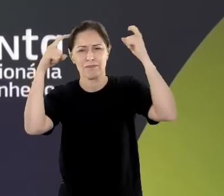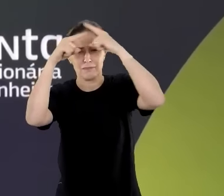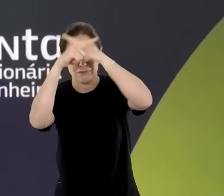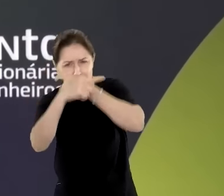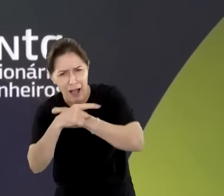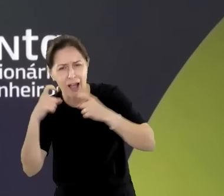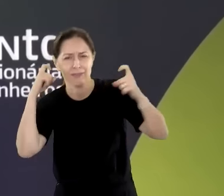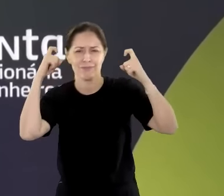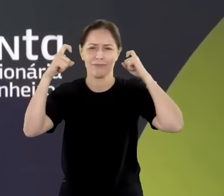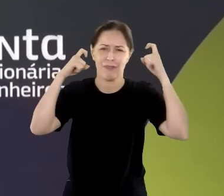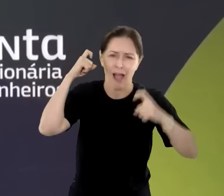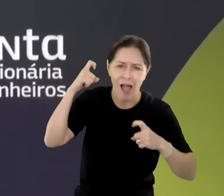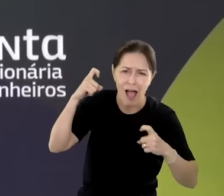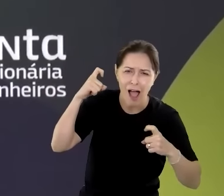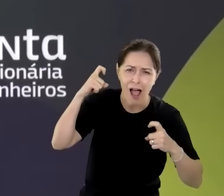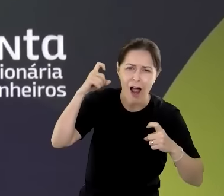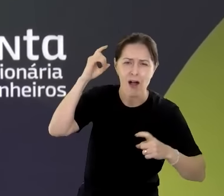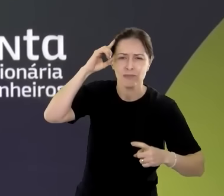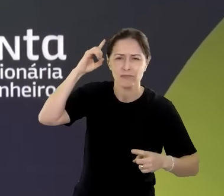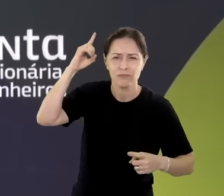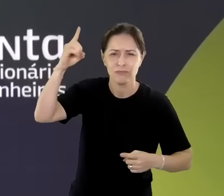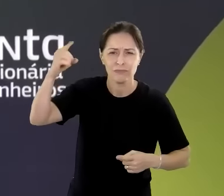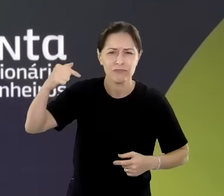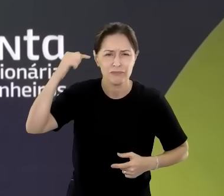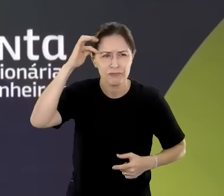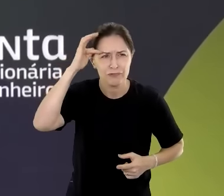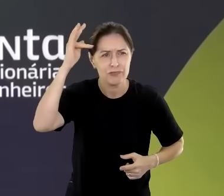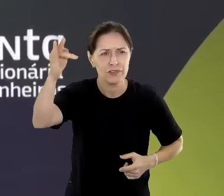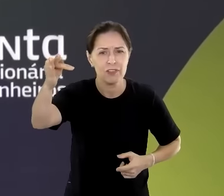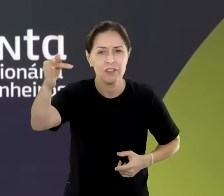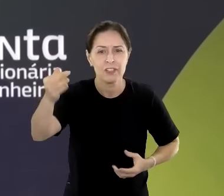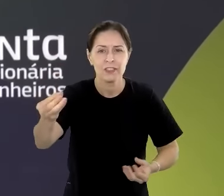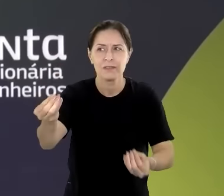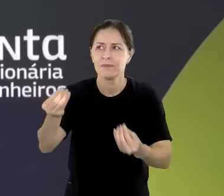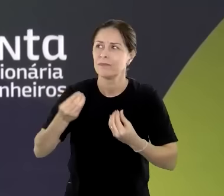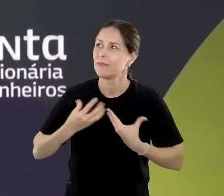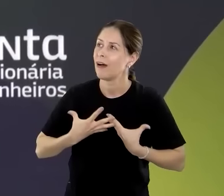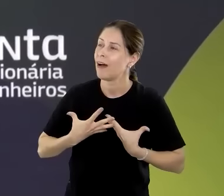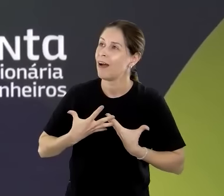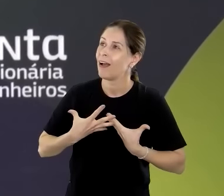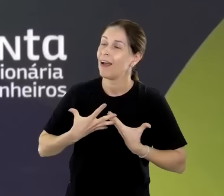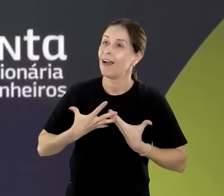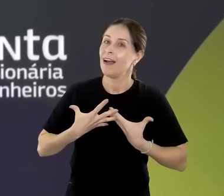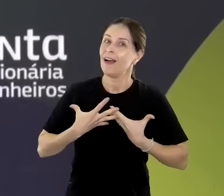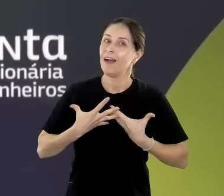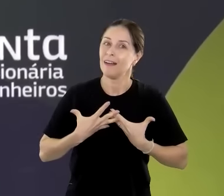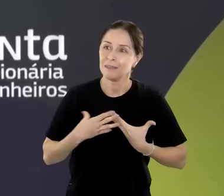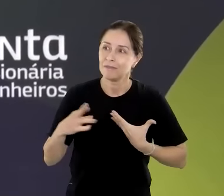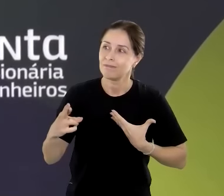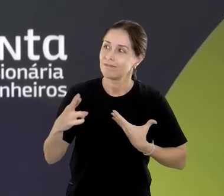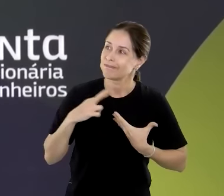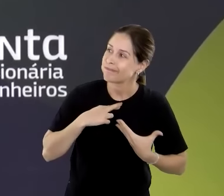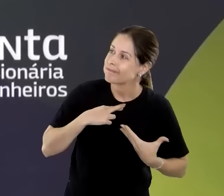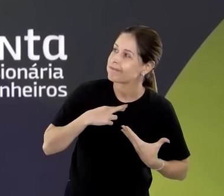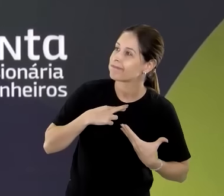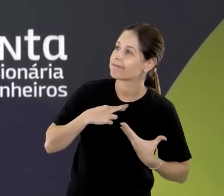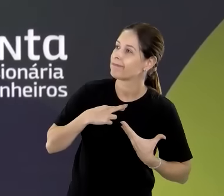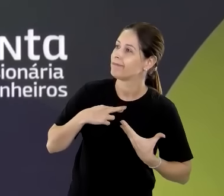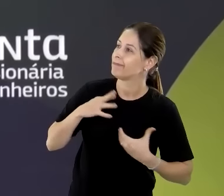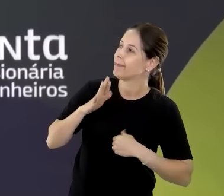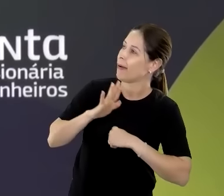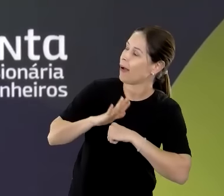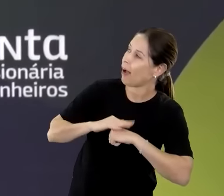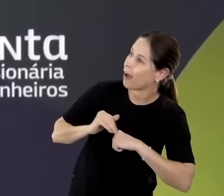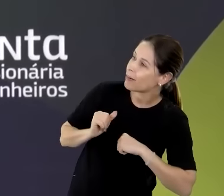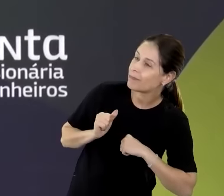solução, vem a resposta, vem a cura, vem a libertação, vem a alegria, vem o consolo, vem a